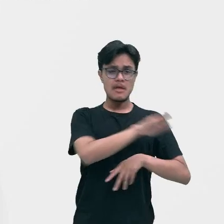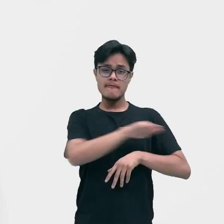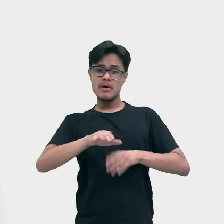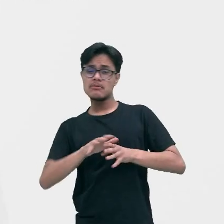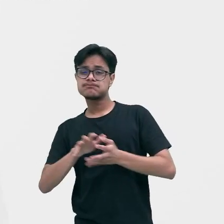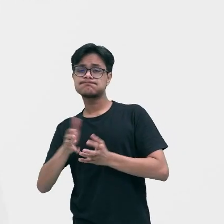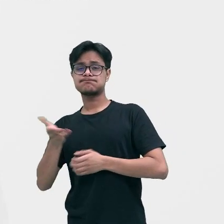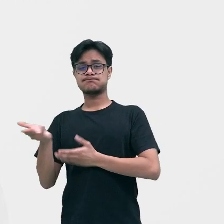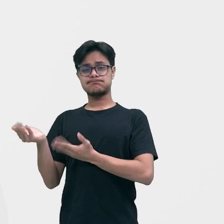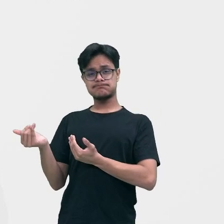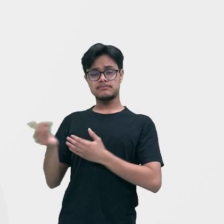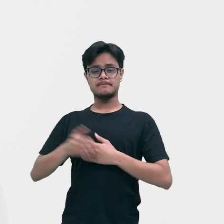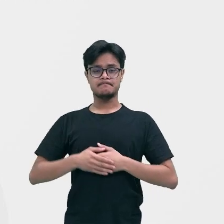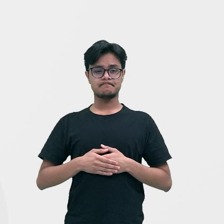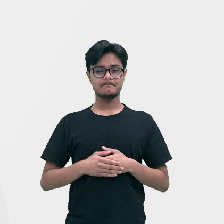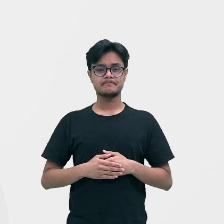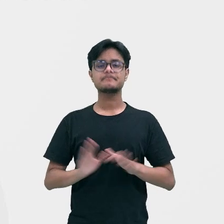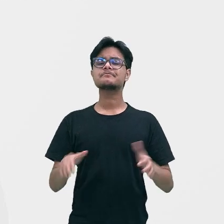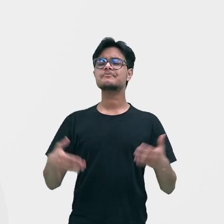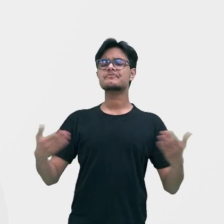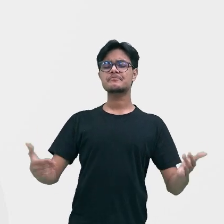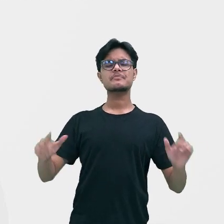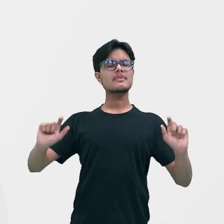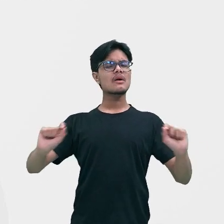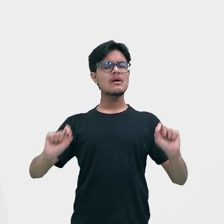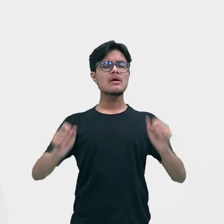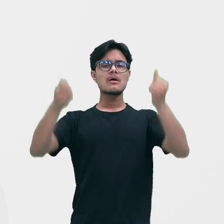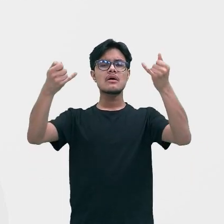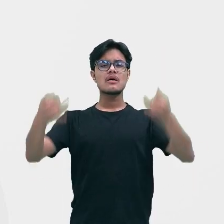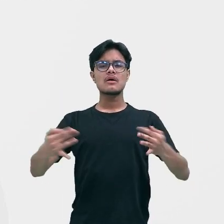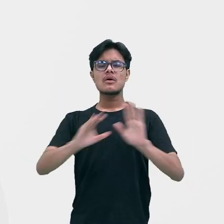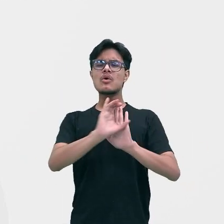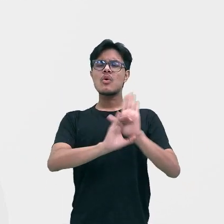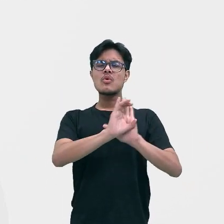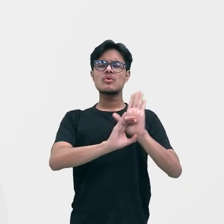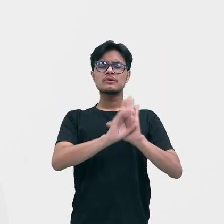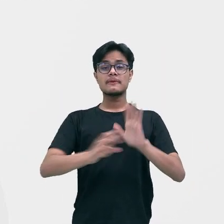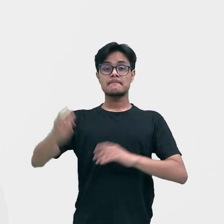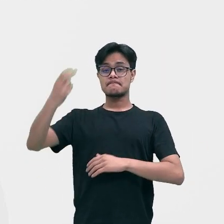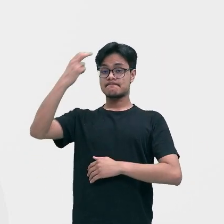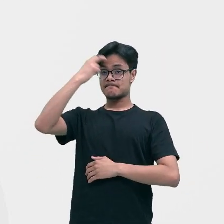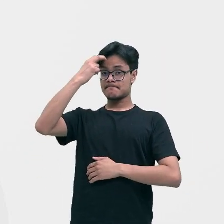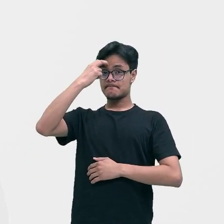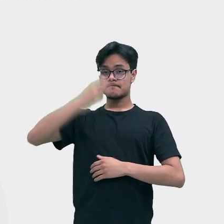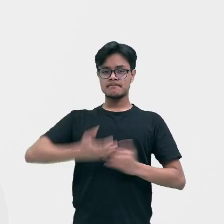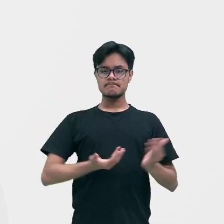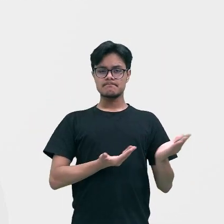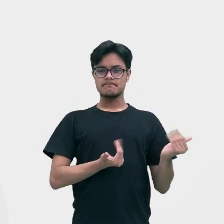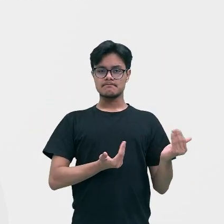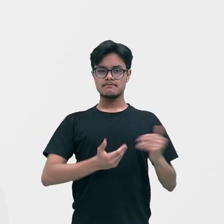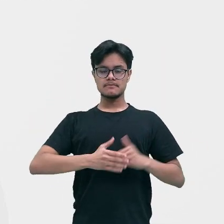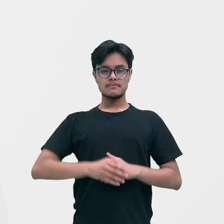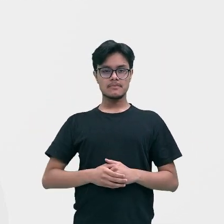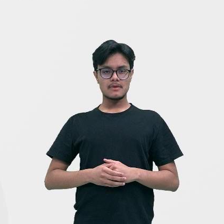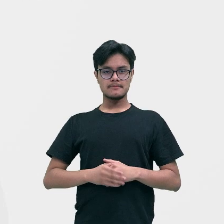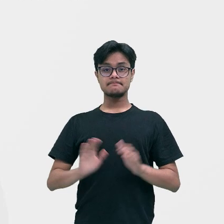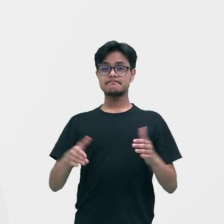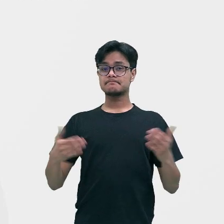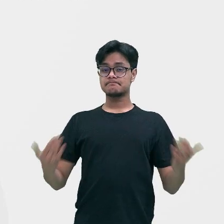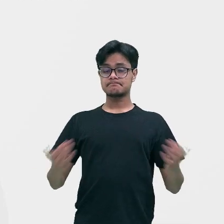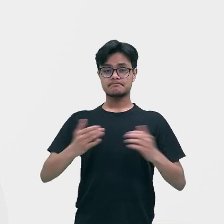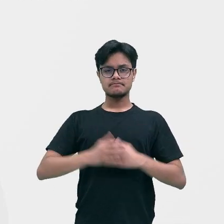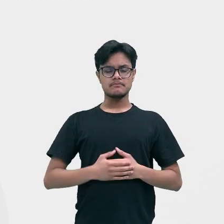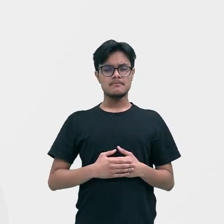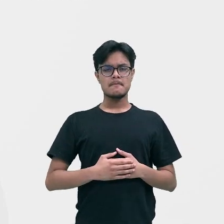Seguindo adiante, nós vamos então agora entrar aí e comentar um pouco sobre o conceito de cultura juvenil, né? A cultura juvenil, esse conceito